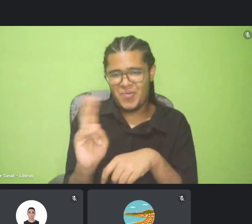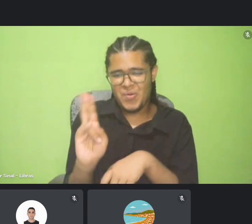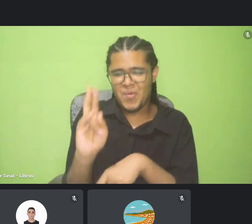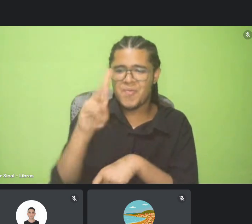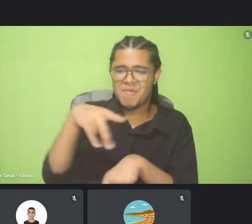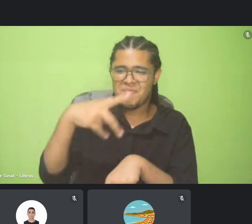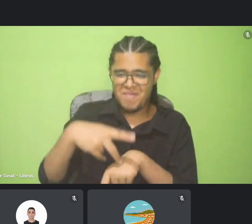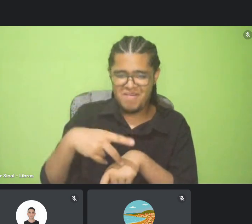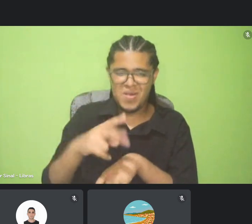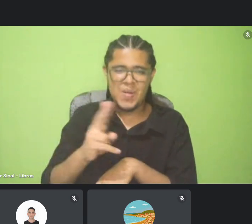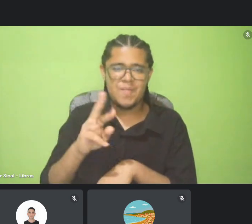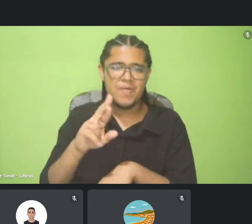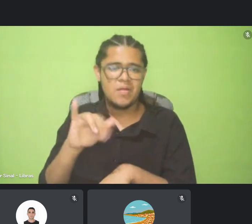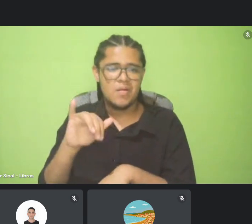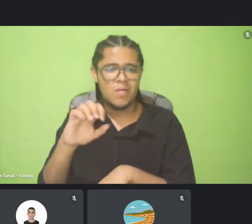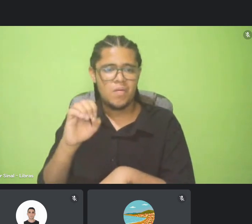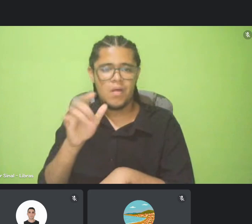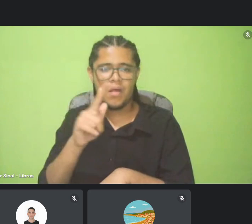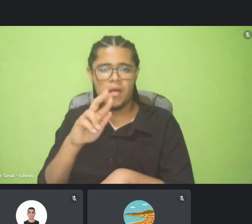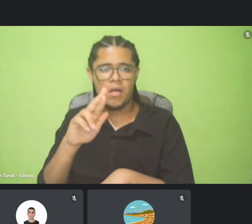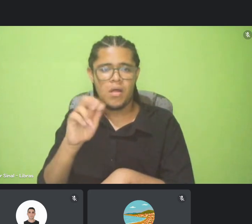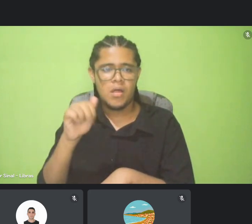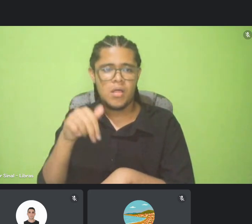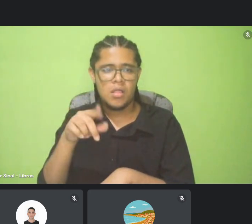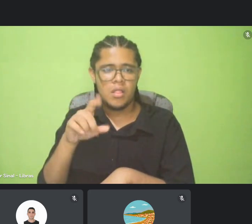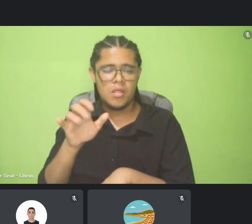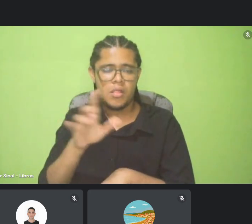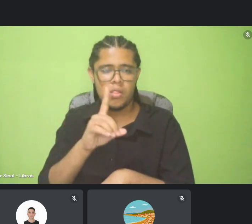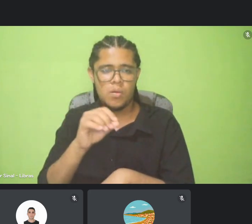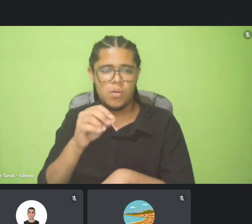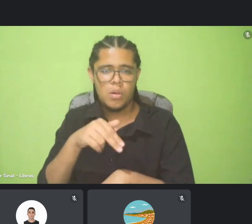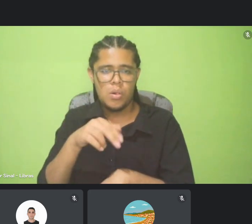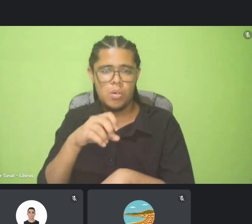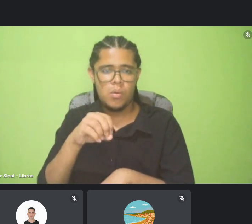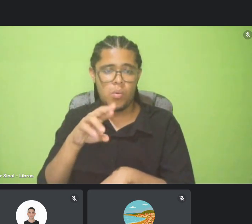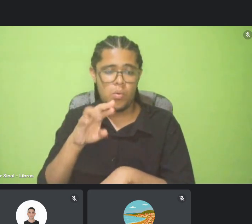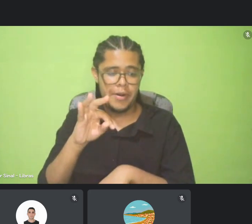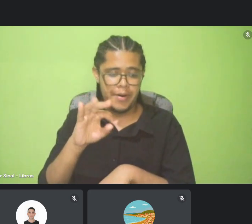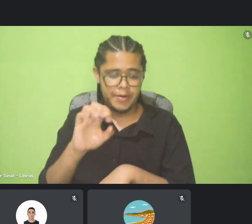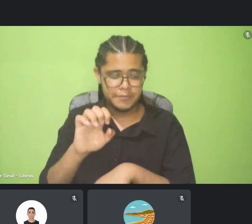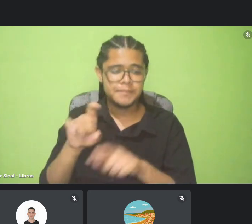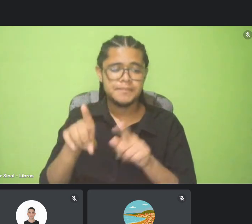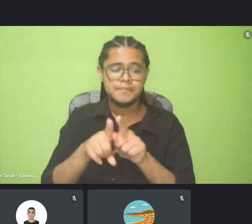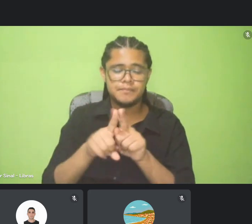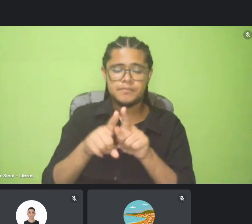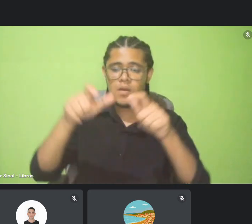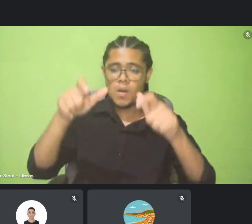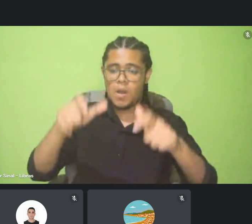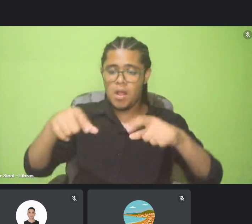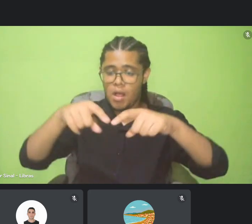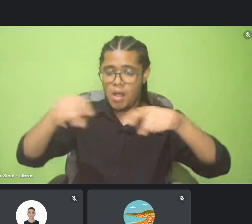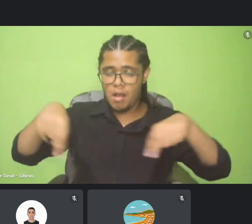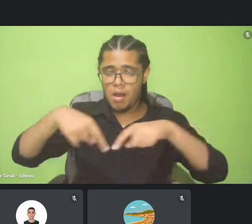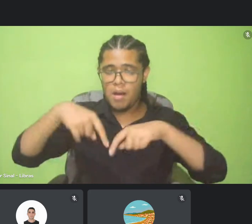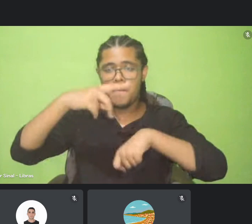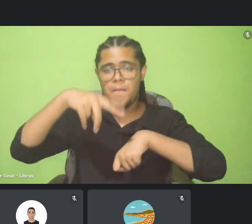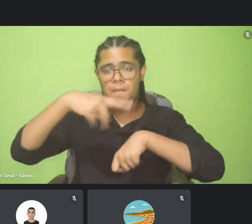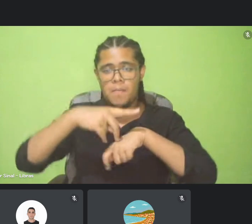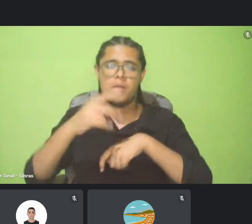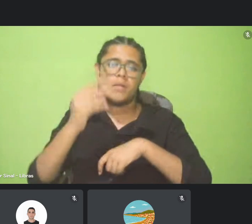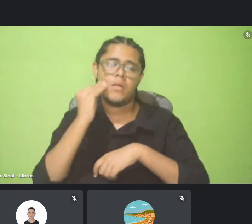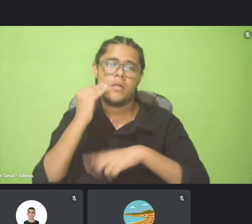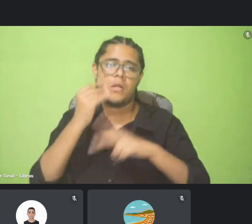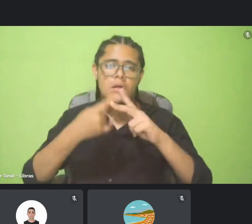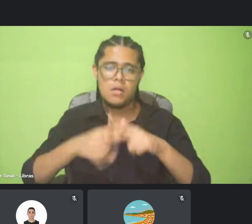o círculo social, e o local a gente está tentando revitalizar, porque o espaço lá ele tem uma utilização de pessoas em situação de